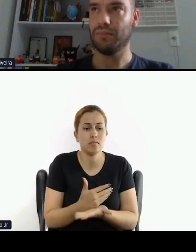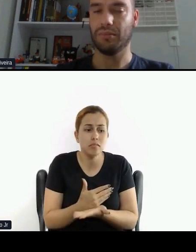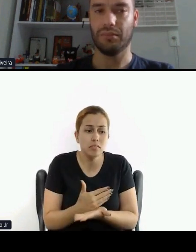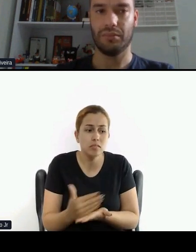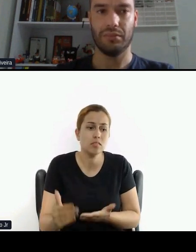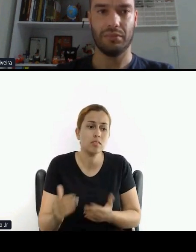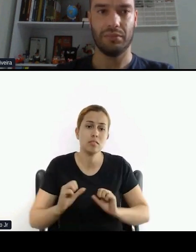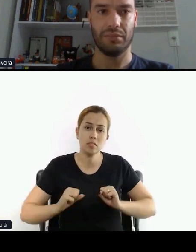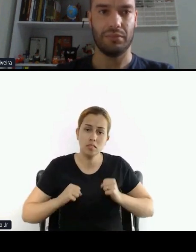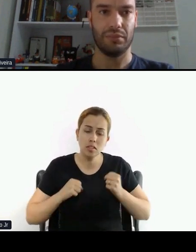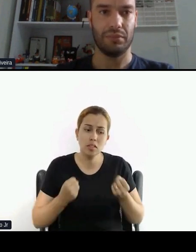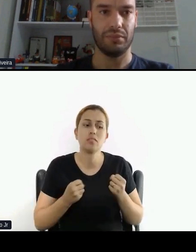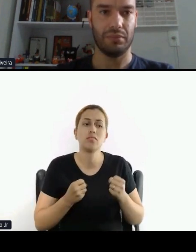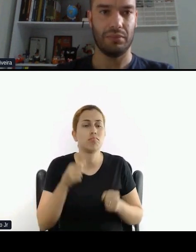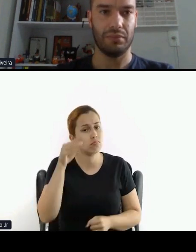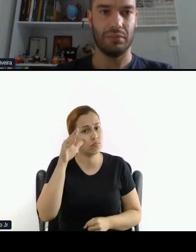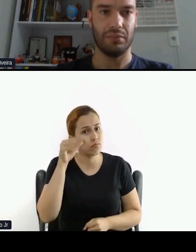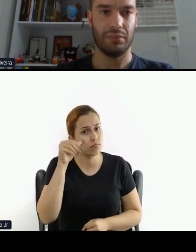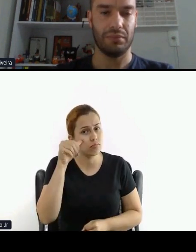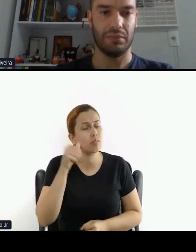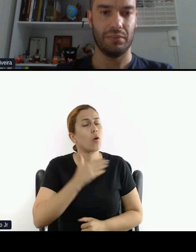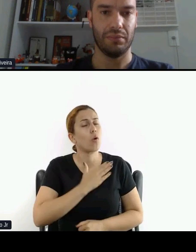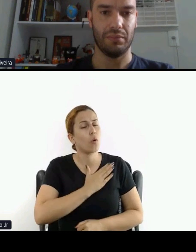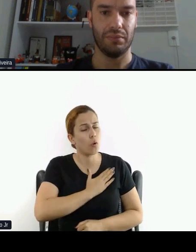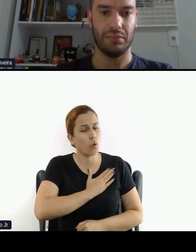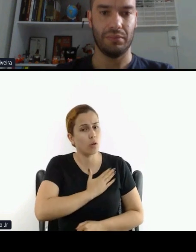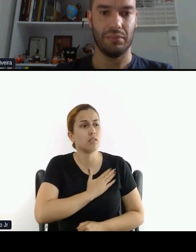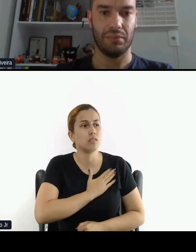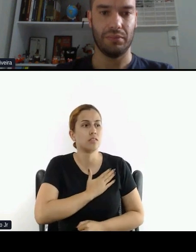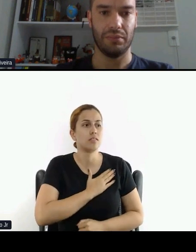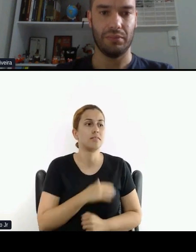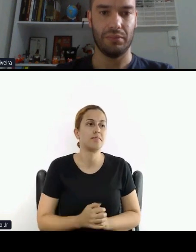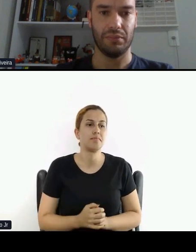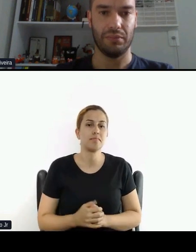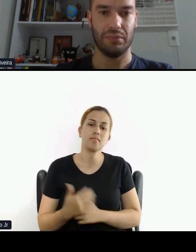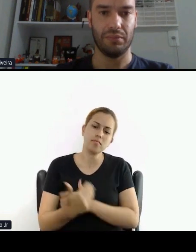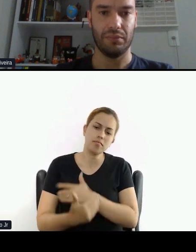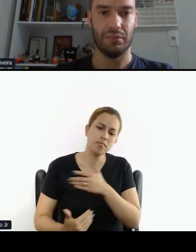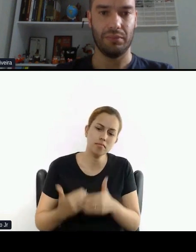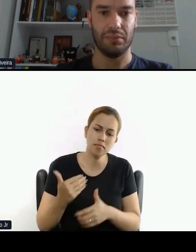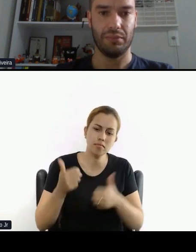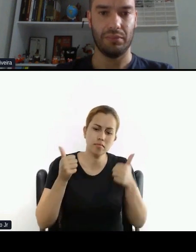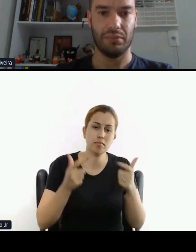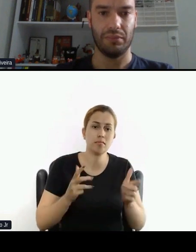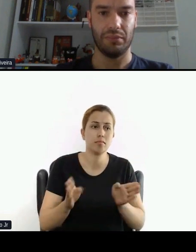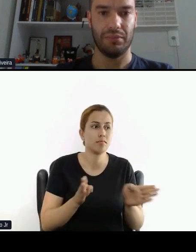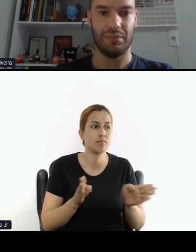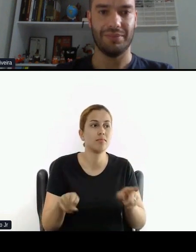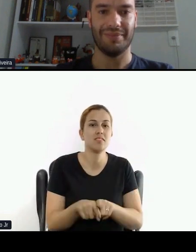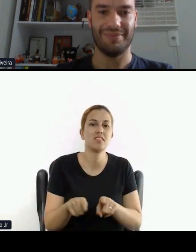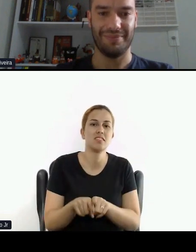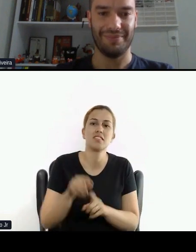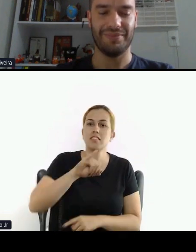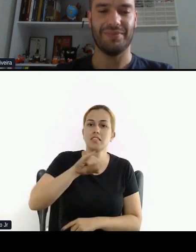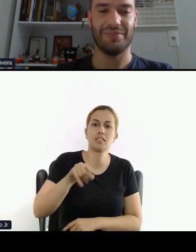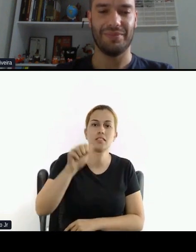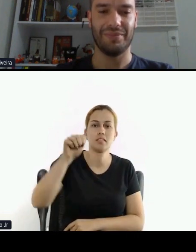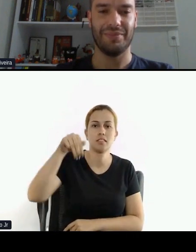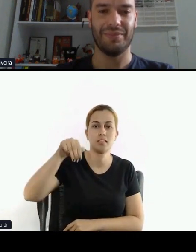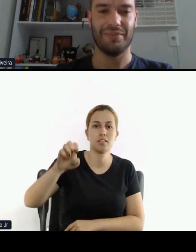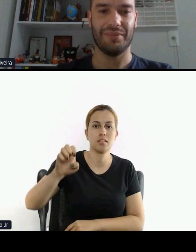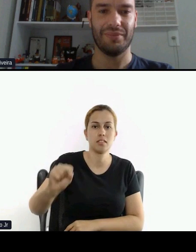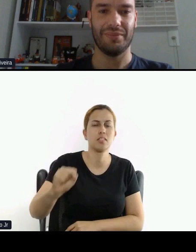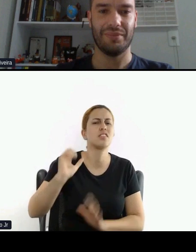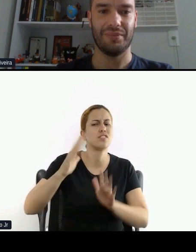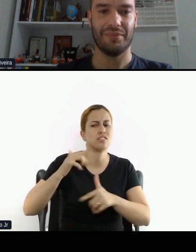nessa área, né, gosto muito. Onde eu vou, falo um pouquinho de acessibilidade, até com o James mesmo, né, a gente já atuou, já trabalhei, né, com